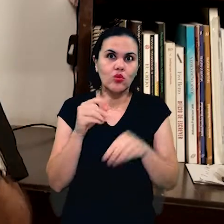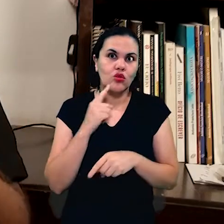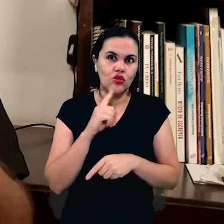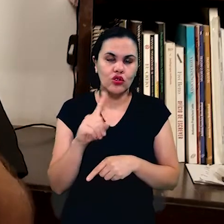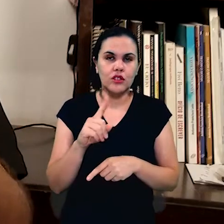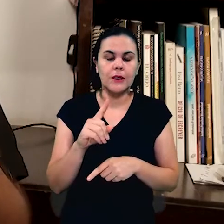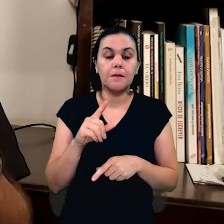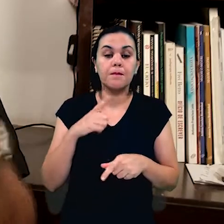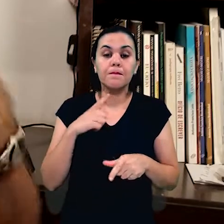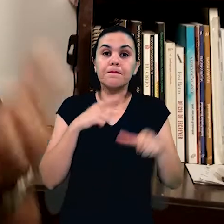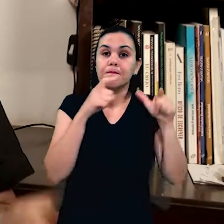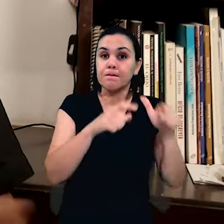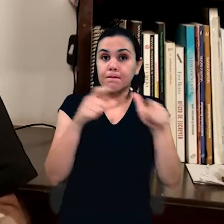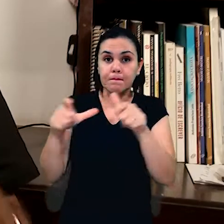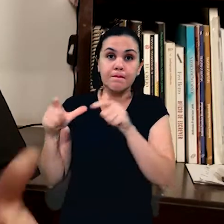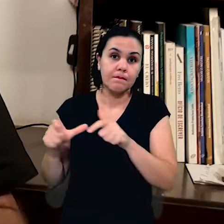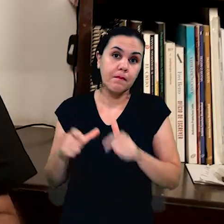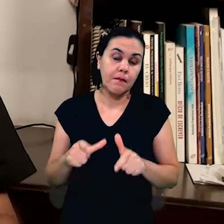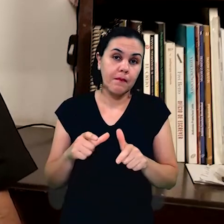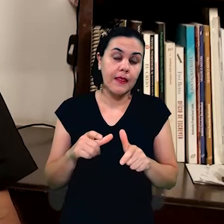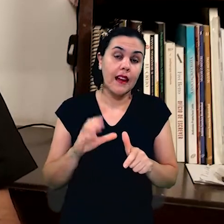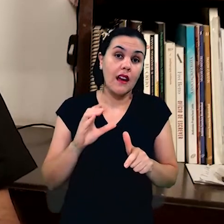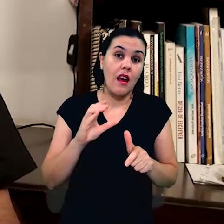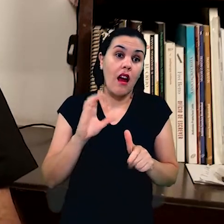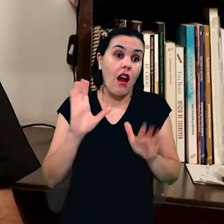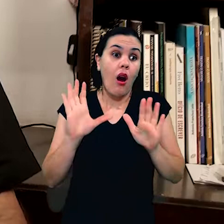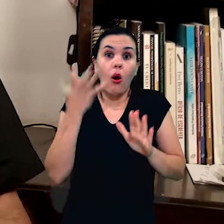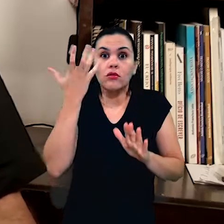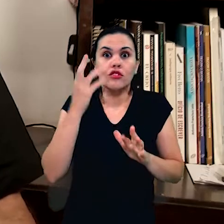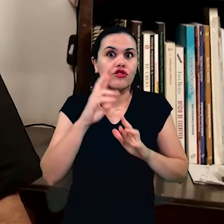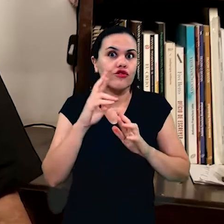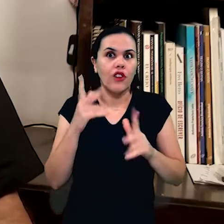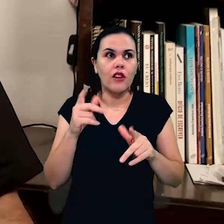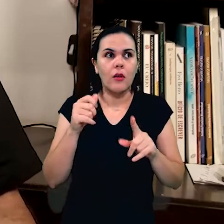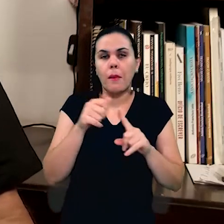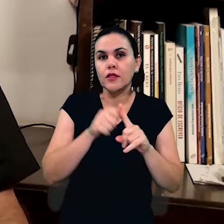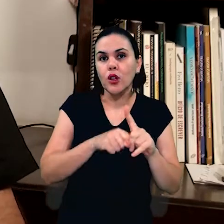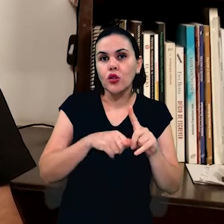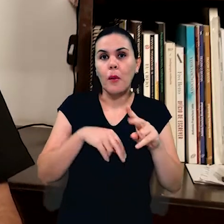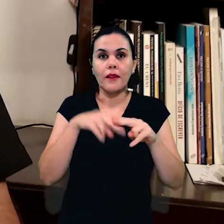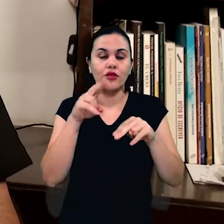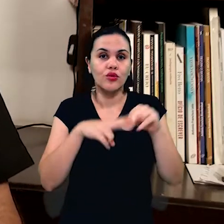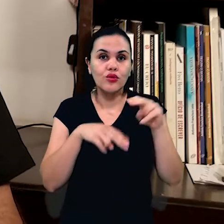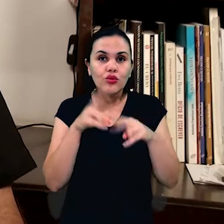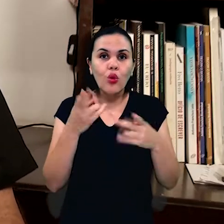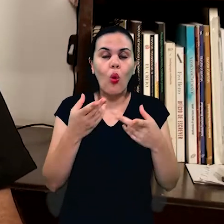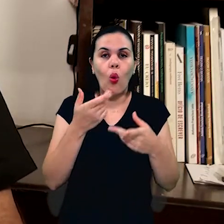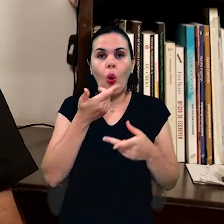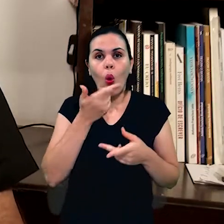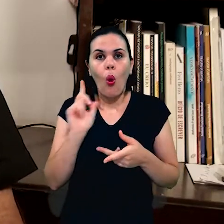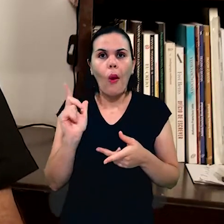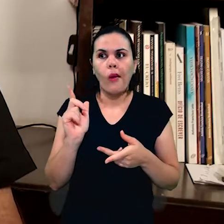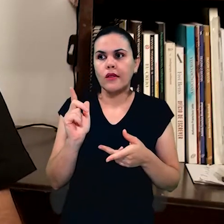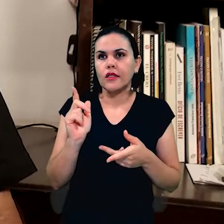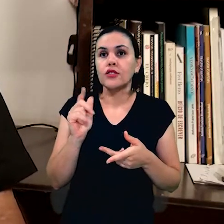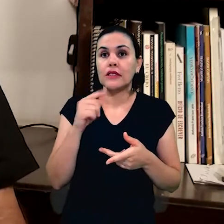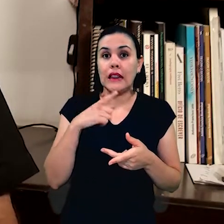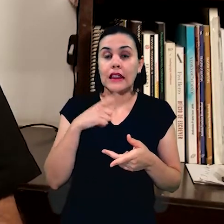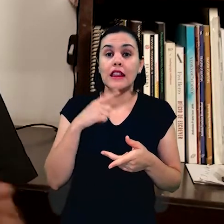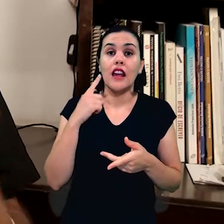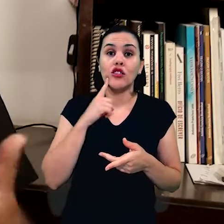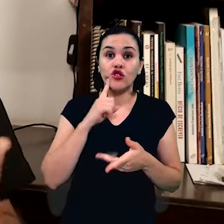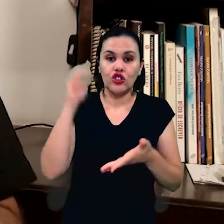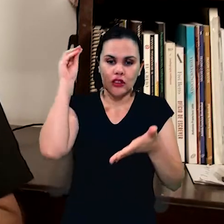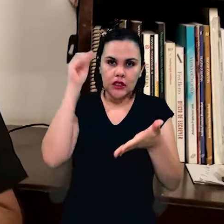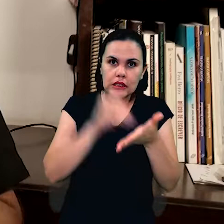lugares onde que ela acontece em outros meses, julho, né, temos lugares com o mês de junho, outros em datas fixas, né?